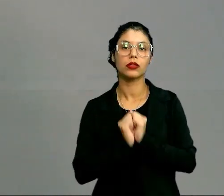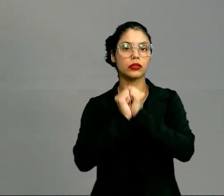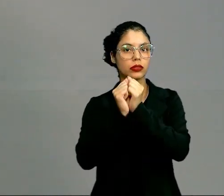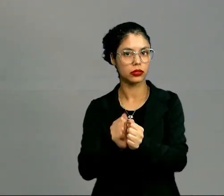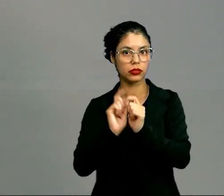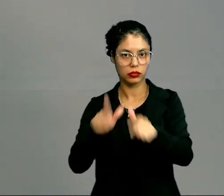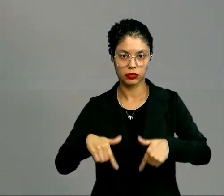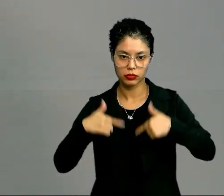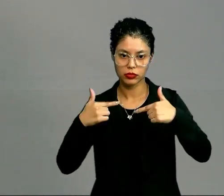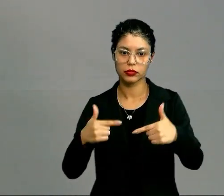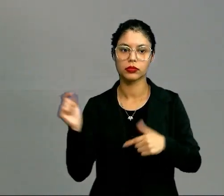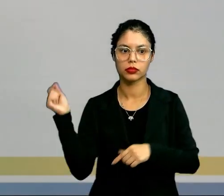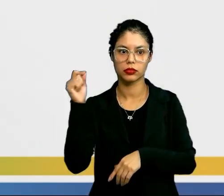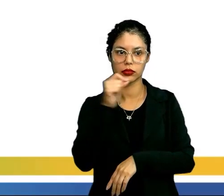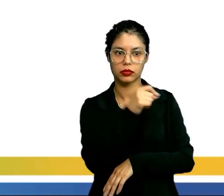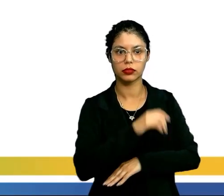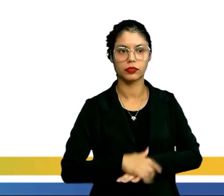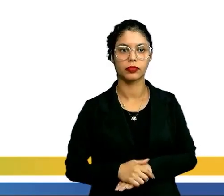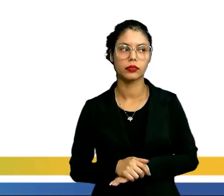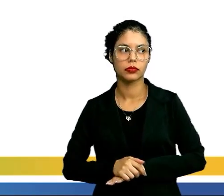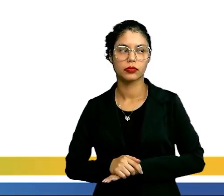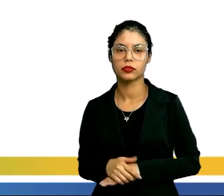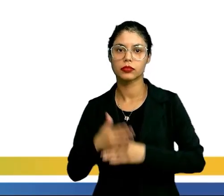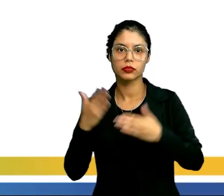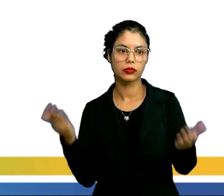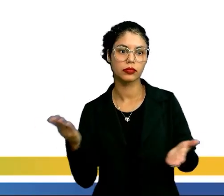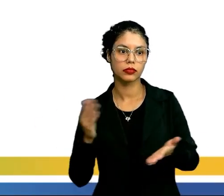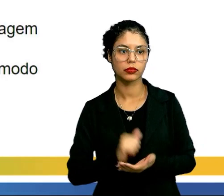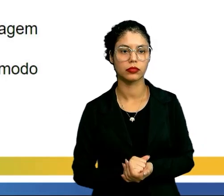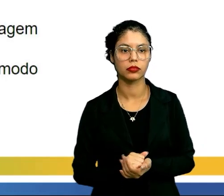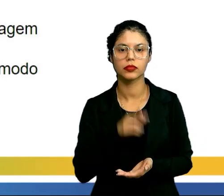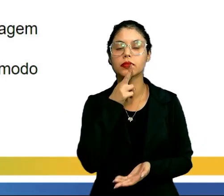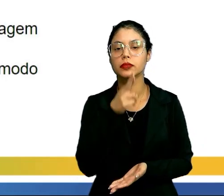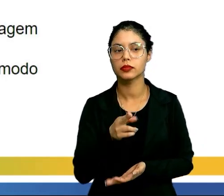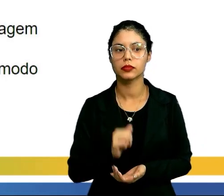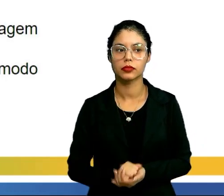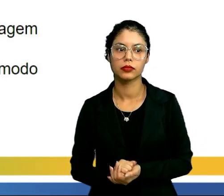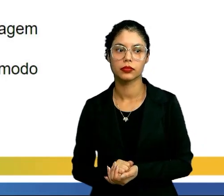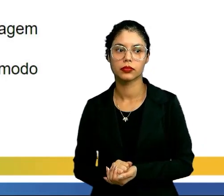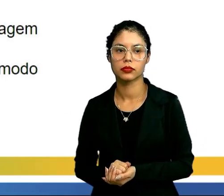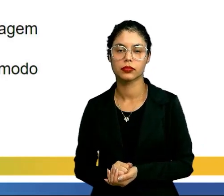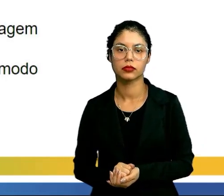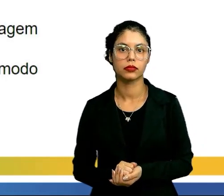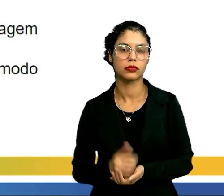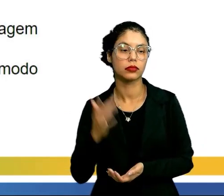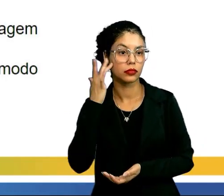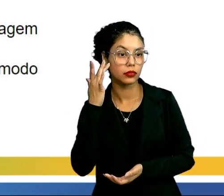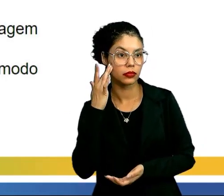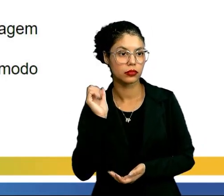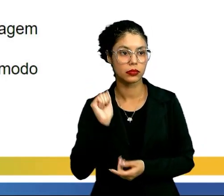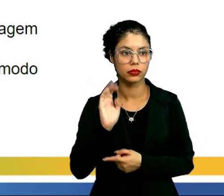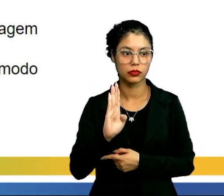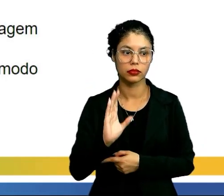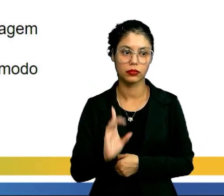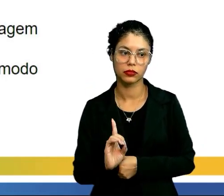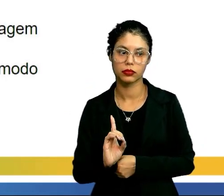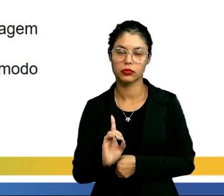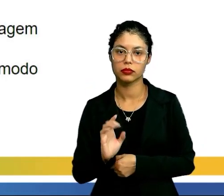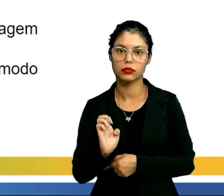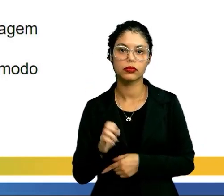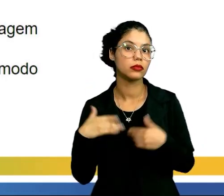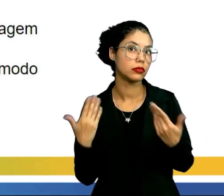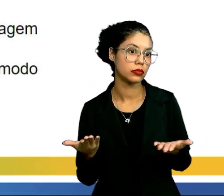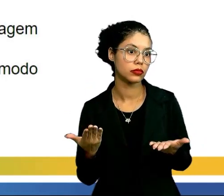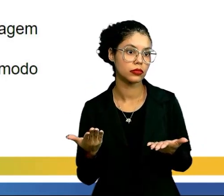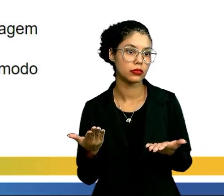juntos nessa luta contra a dengue. Então, e aí, professora, qual é a resposta certa? Vocês acham que é A, B, C,